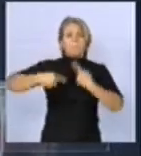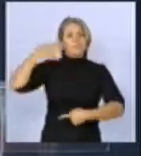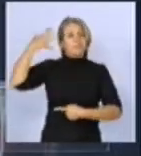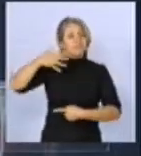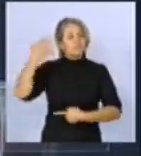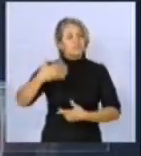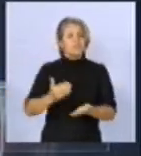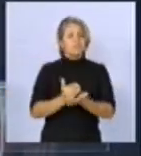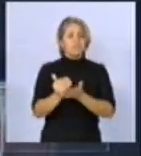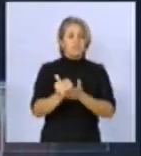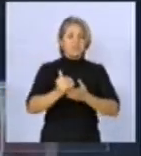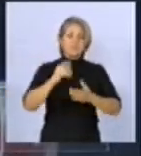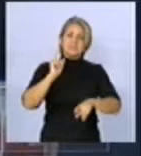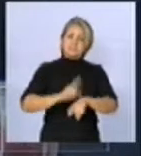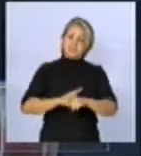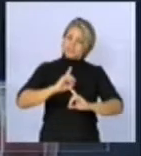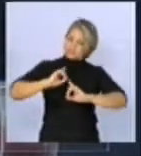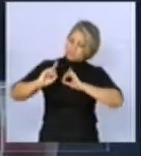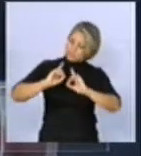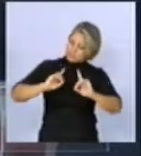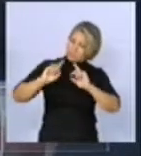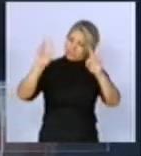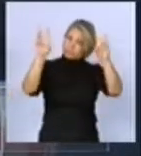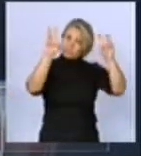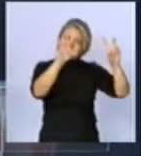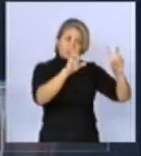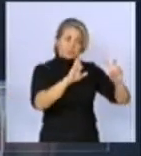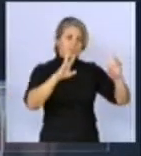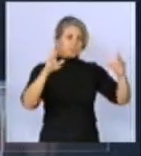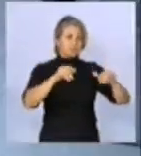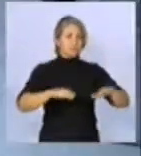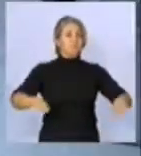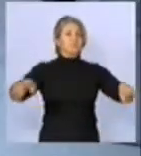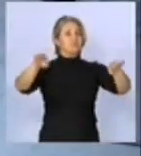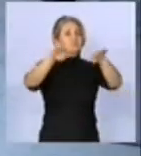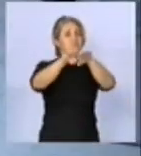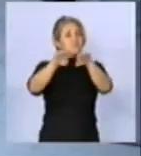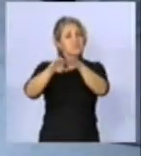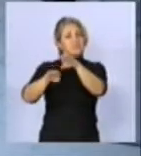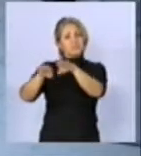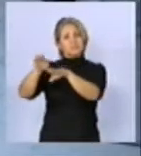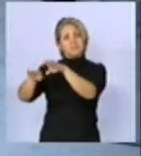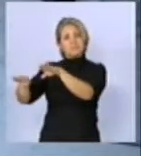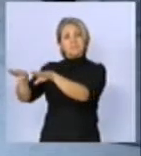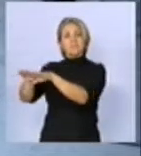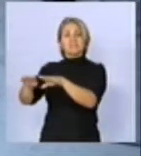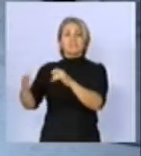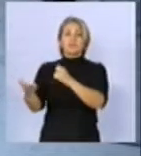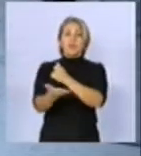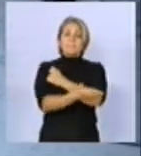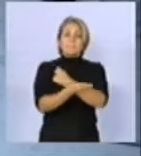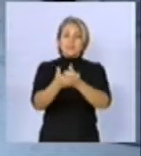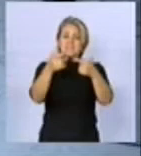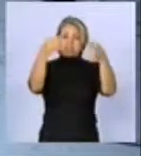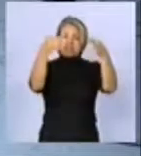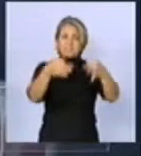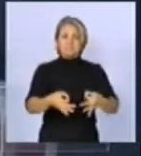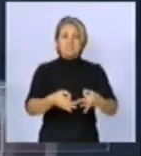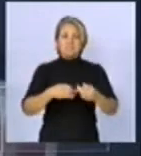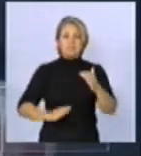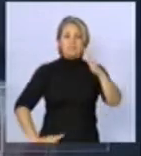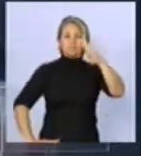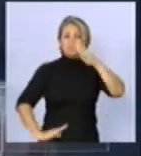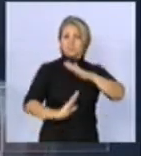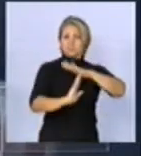que nasce na discussão dos assuntos em todos os seus níveis e dentro de uma base legal que limita